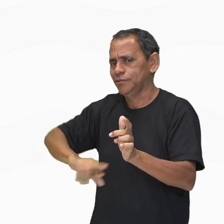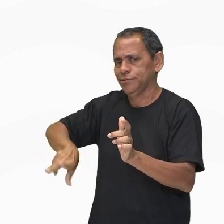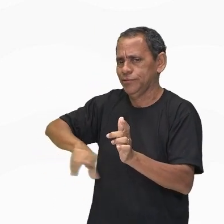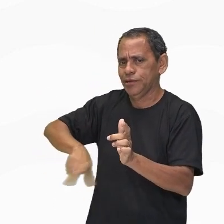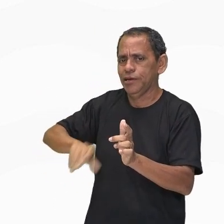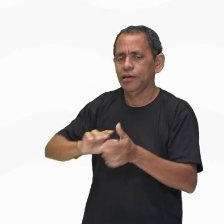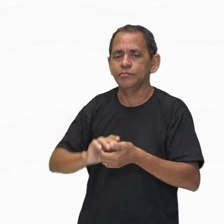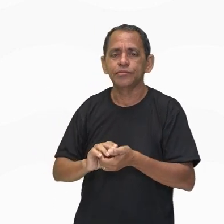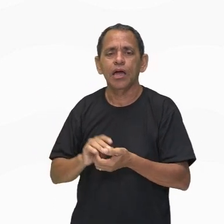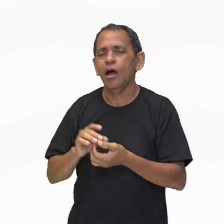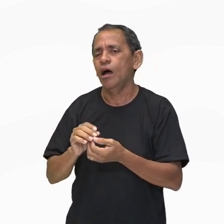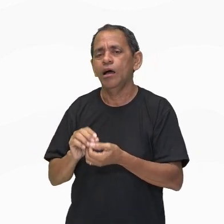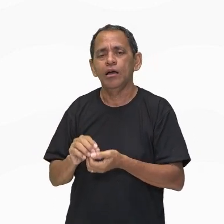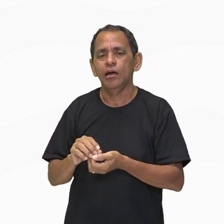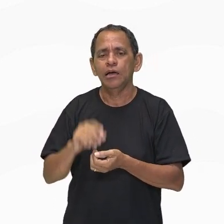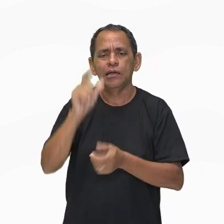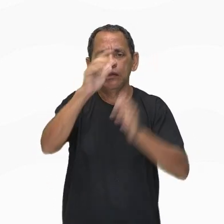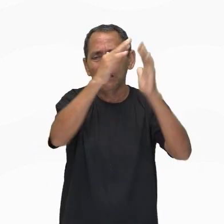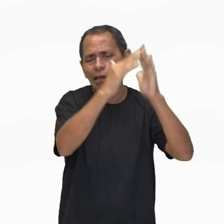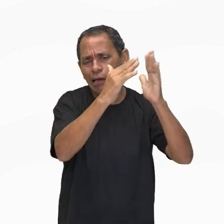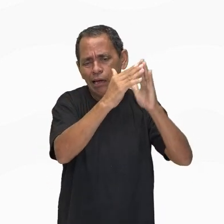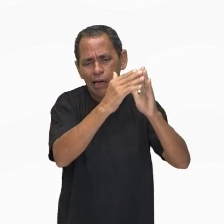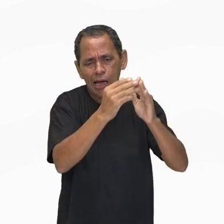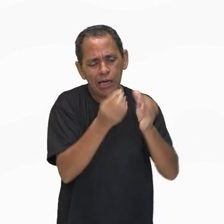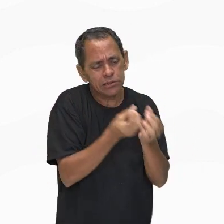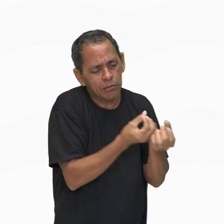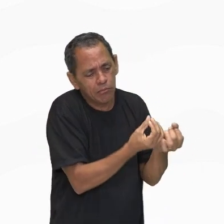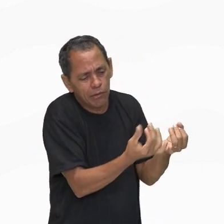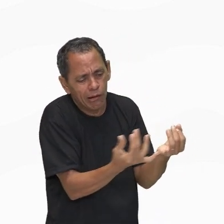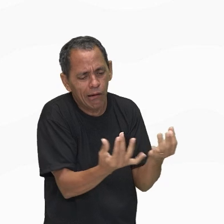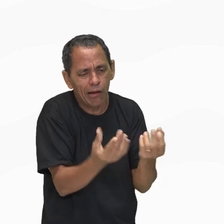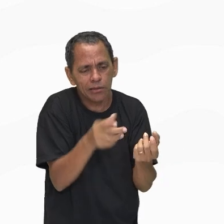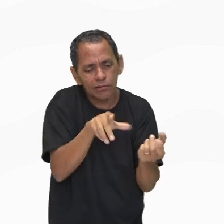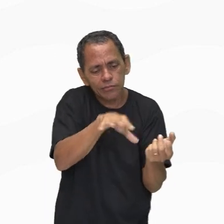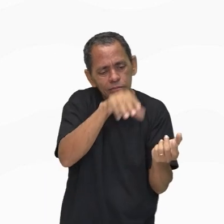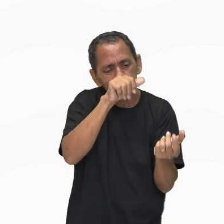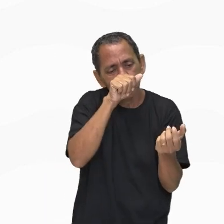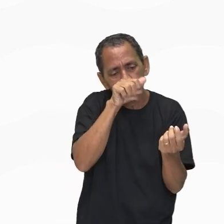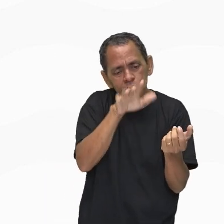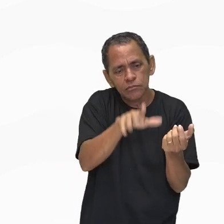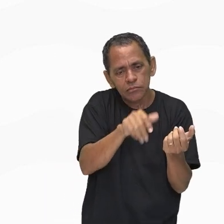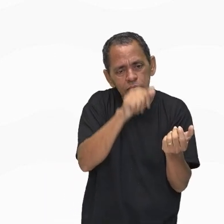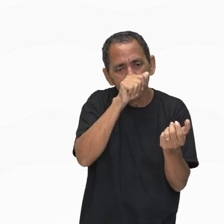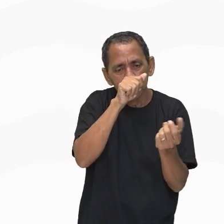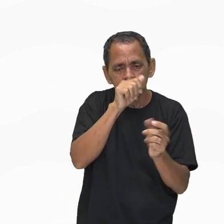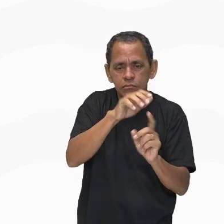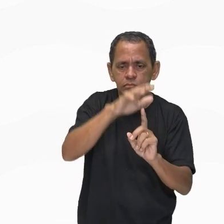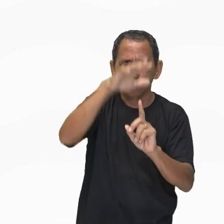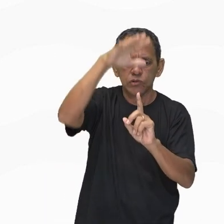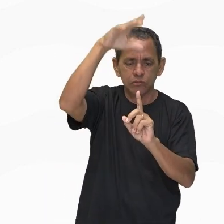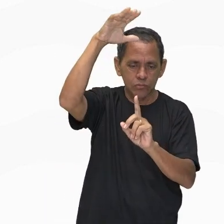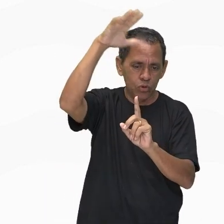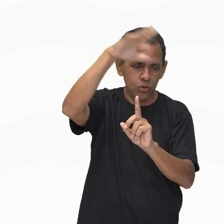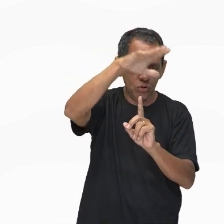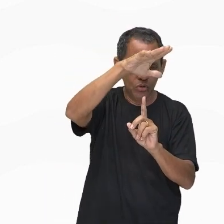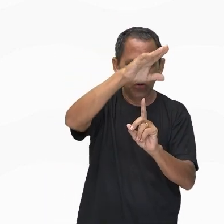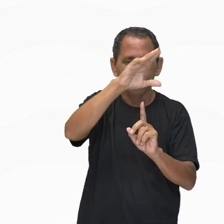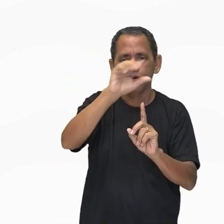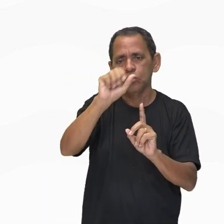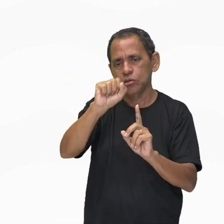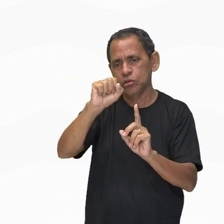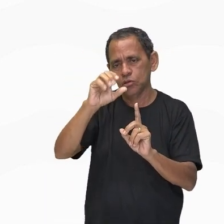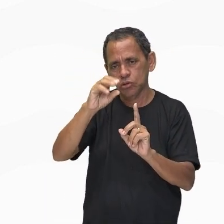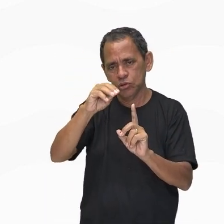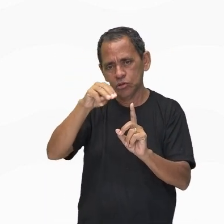casa rodeada de plantas, é ter sombra, né? Mas para uma outra pessoa, o que pode motivá-la